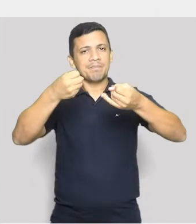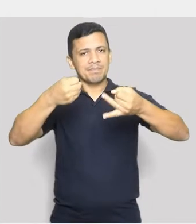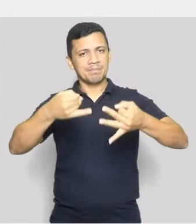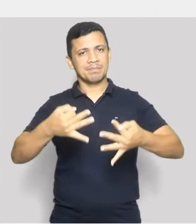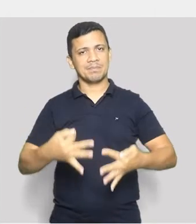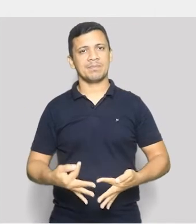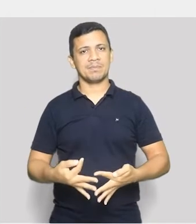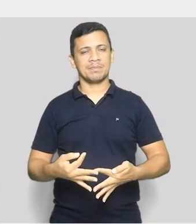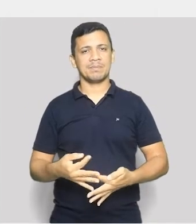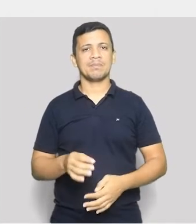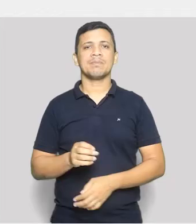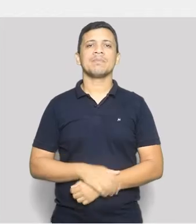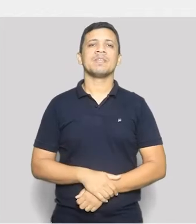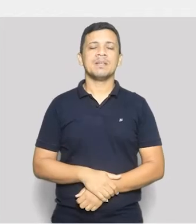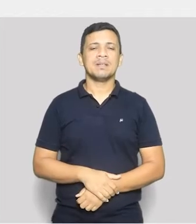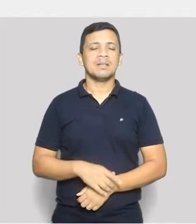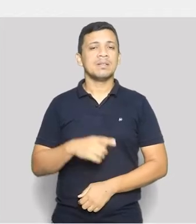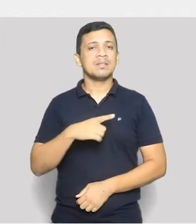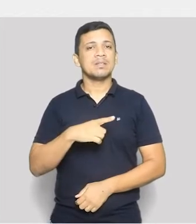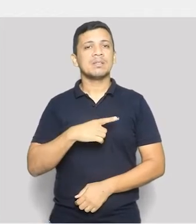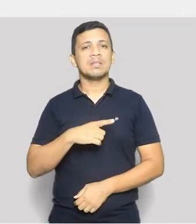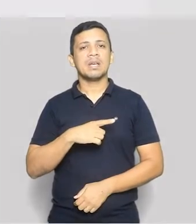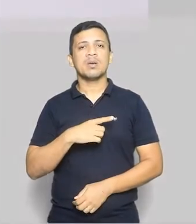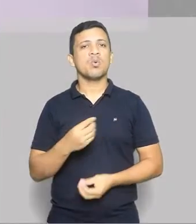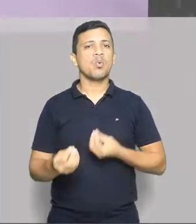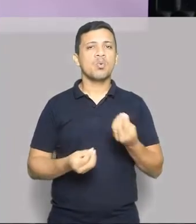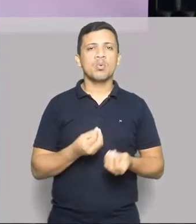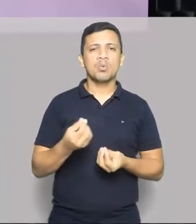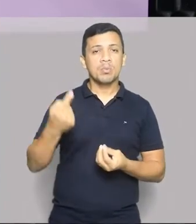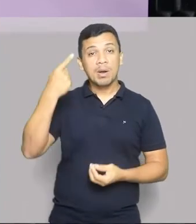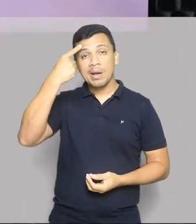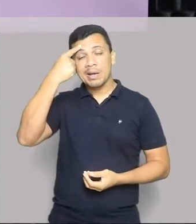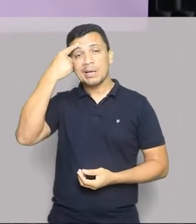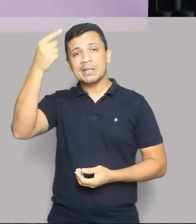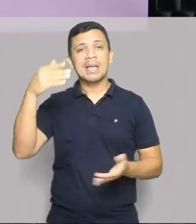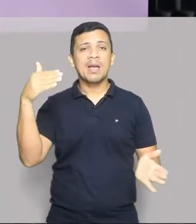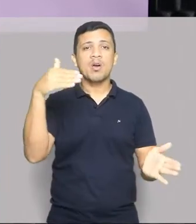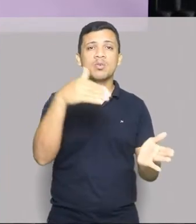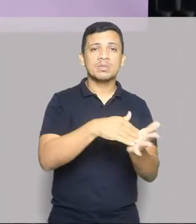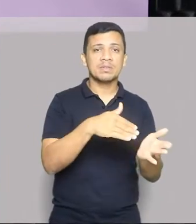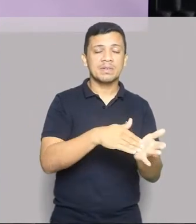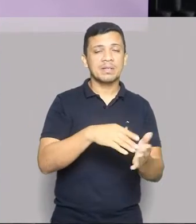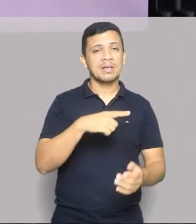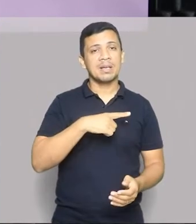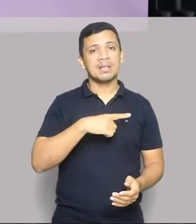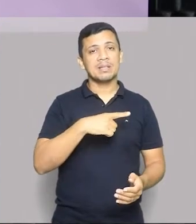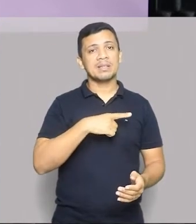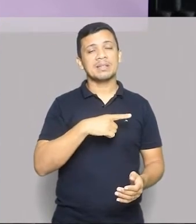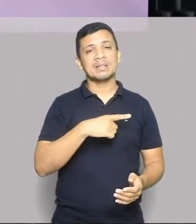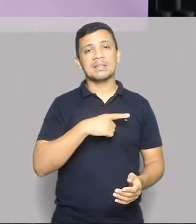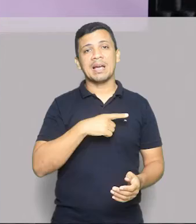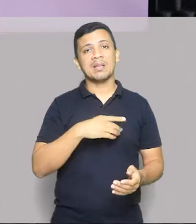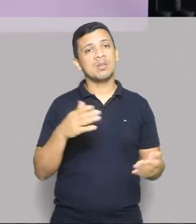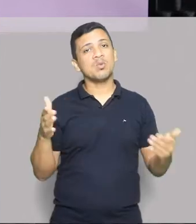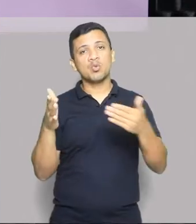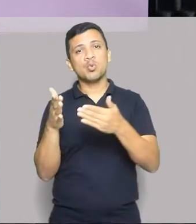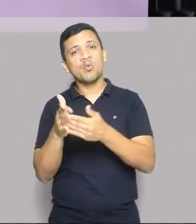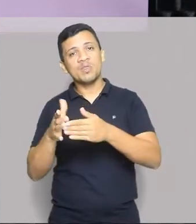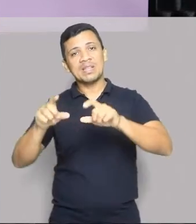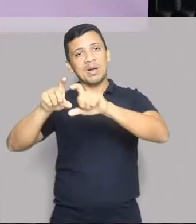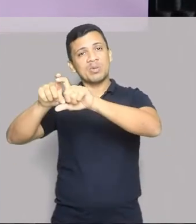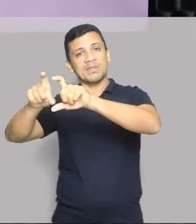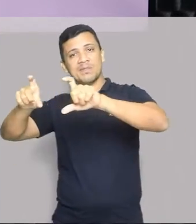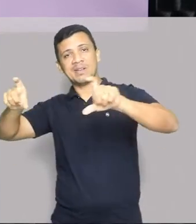explicativo, certo? Ele só vai assumir o valor conclusivo quando tiver depois, quando ele não estiver iniciando o período,